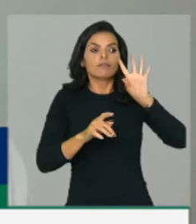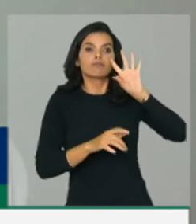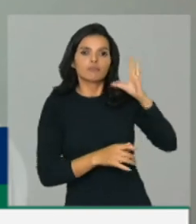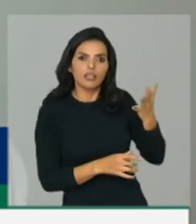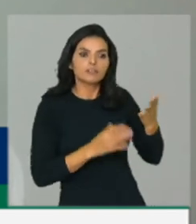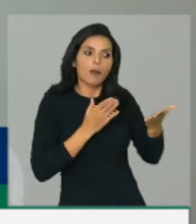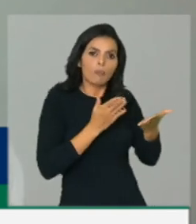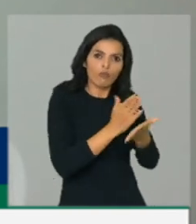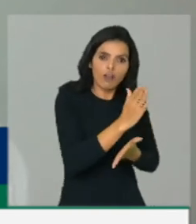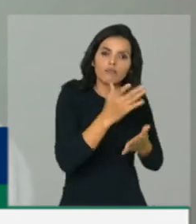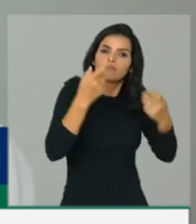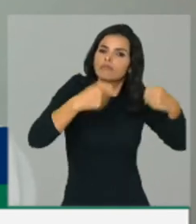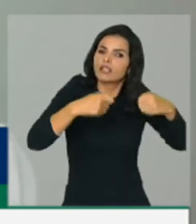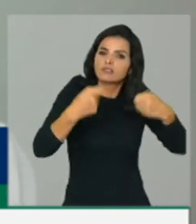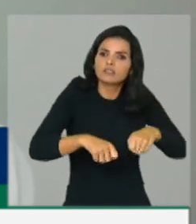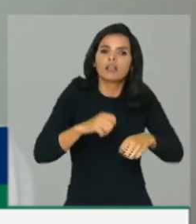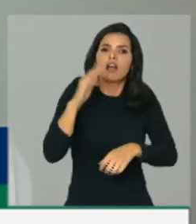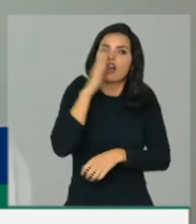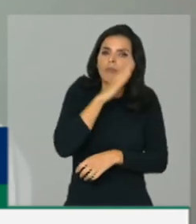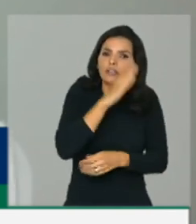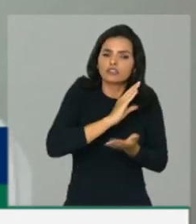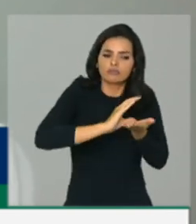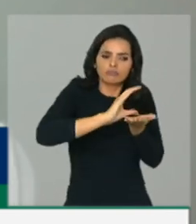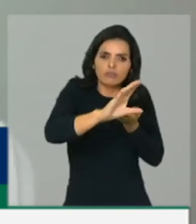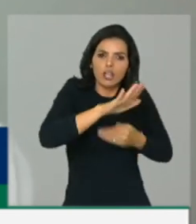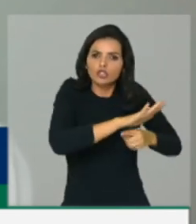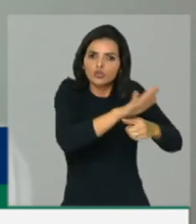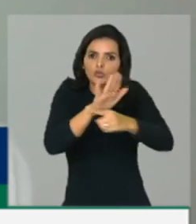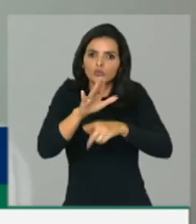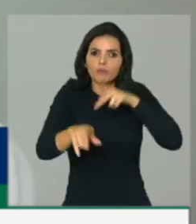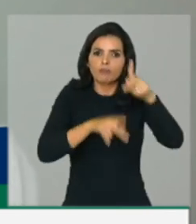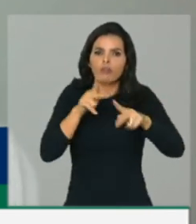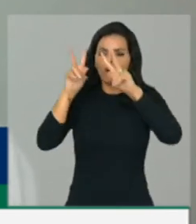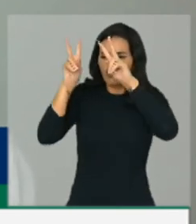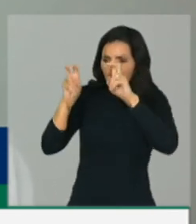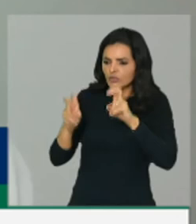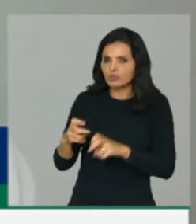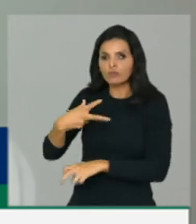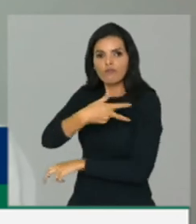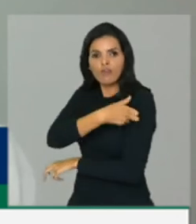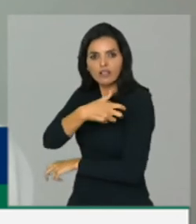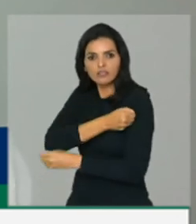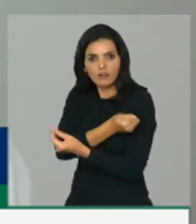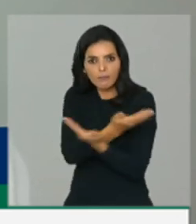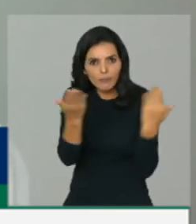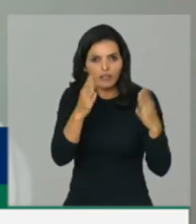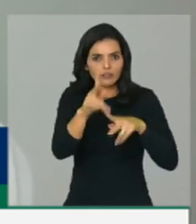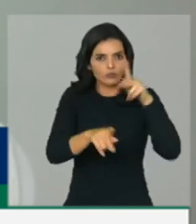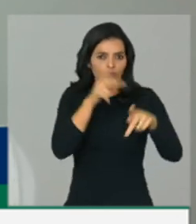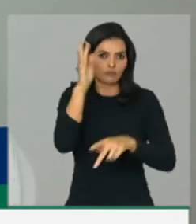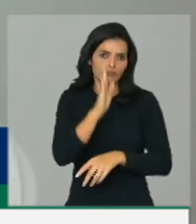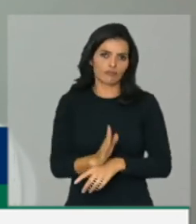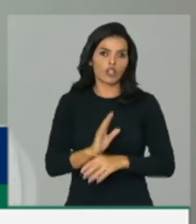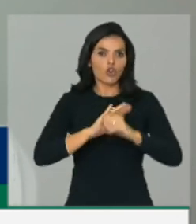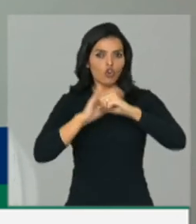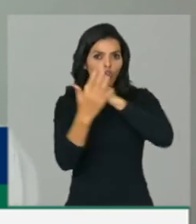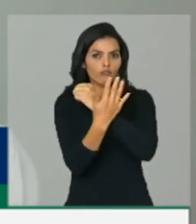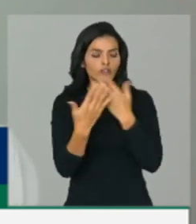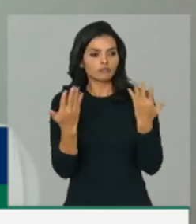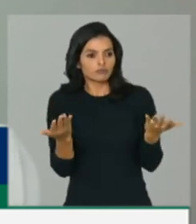e aprovadas, como auxílio emergencial, como questões da vacina para todos no Brasil. O Covid ainda